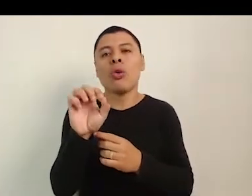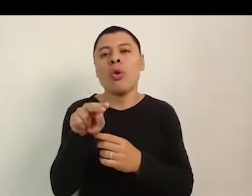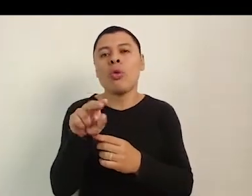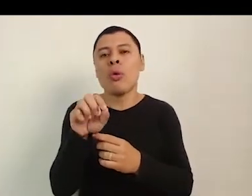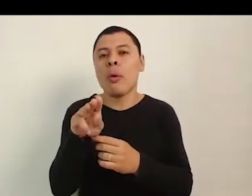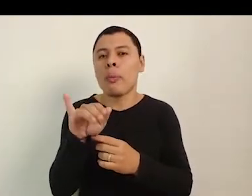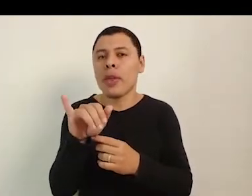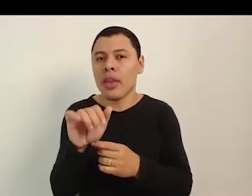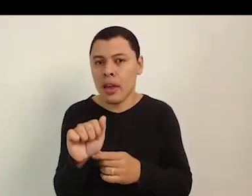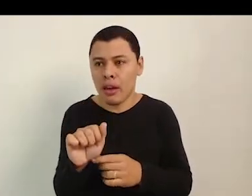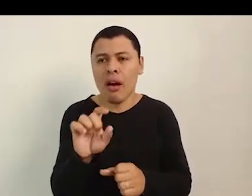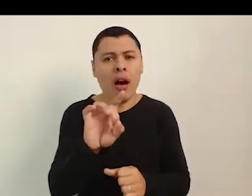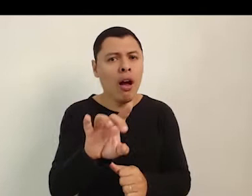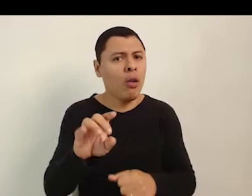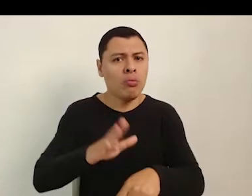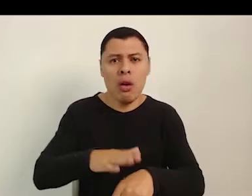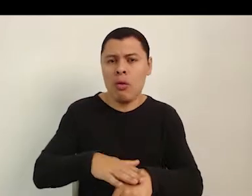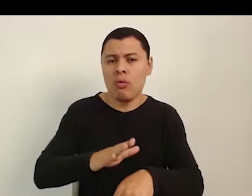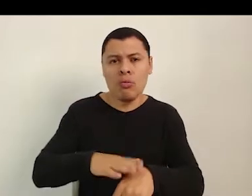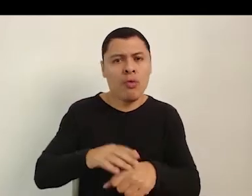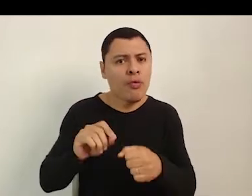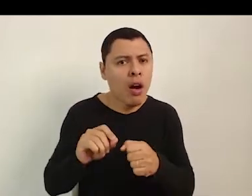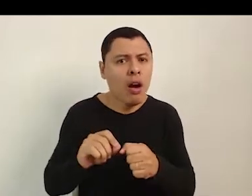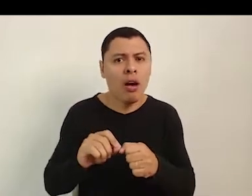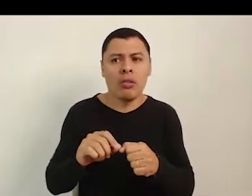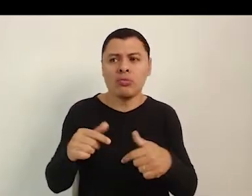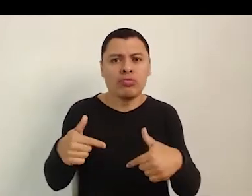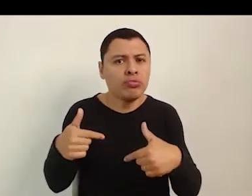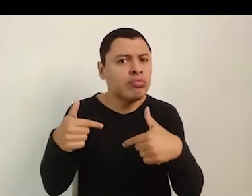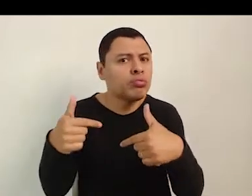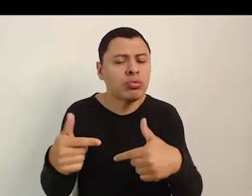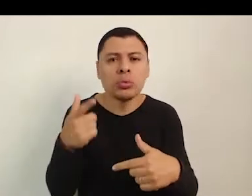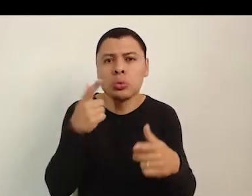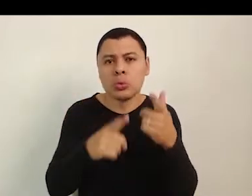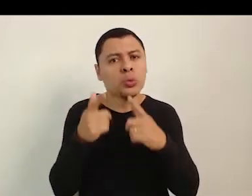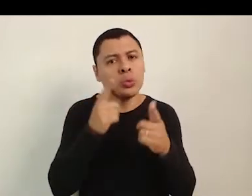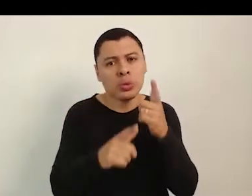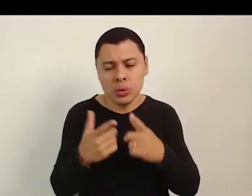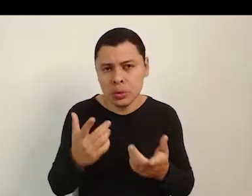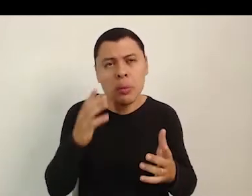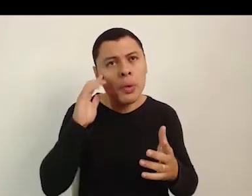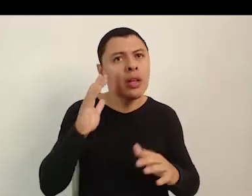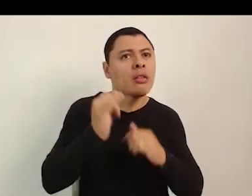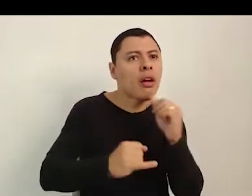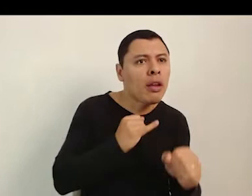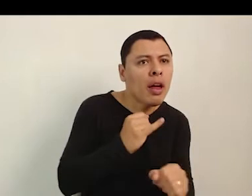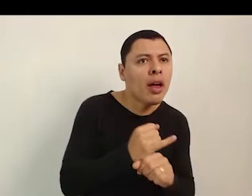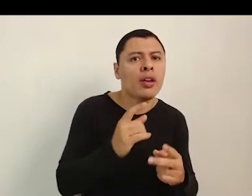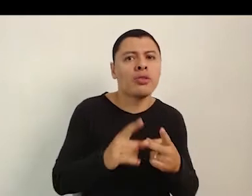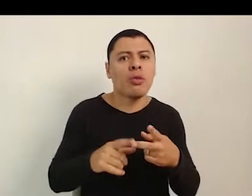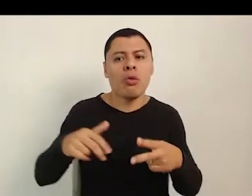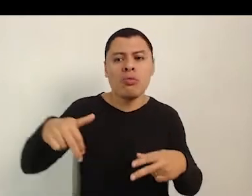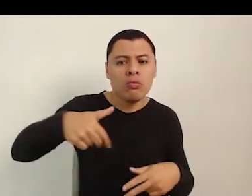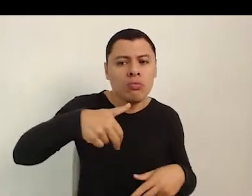né? Pensando na internet, pensando na locomoção. Então, em diversos aspectos, a gente precisa